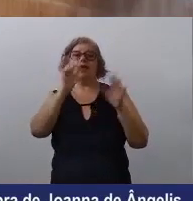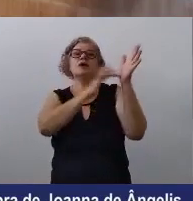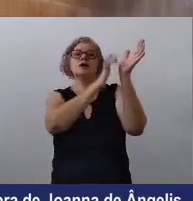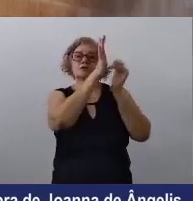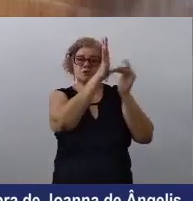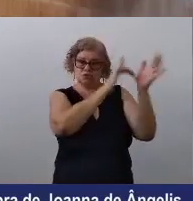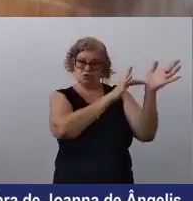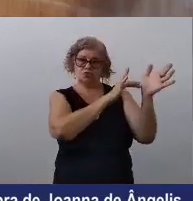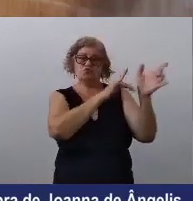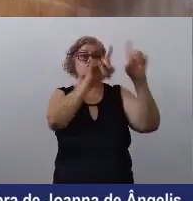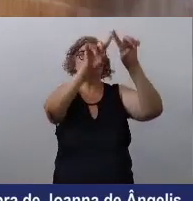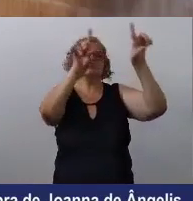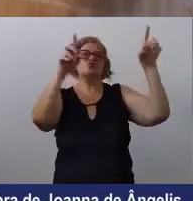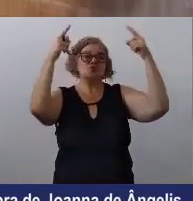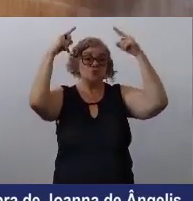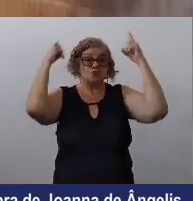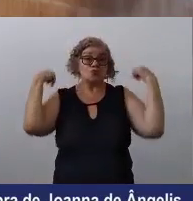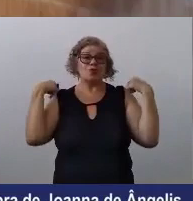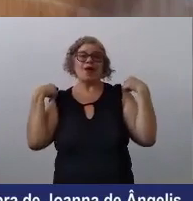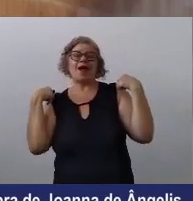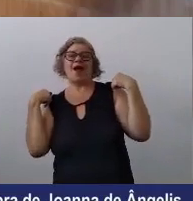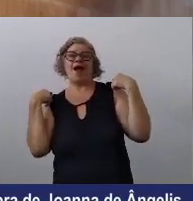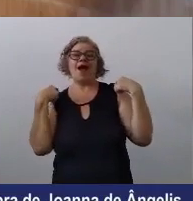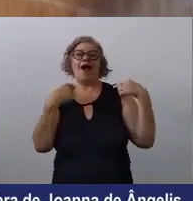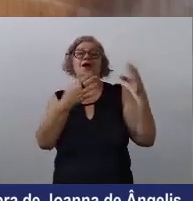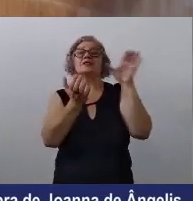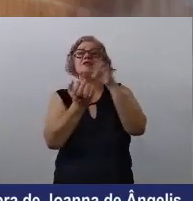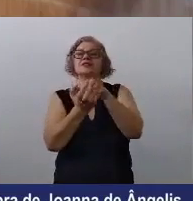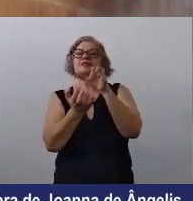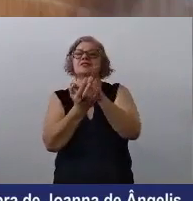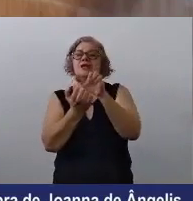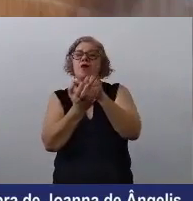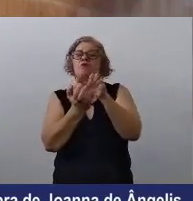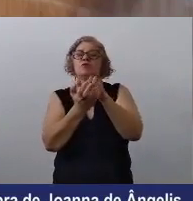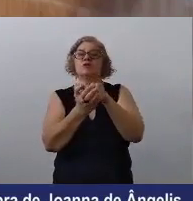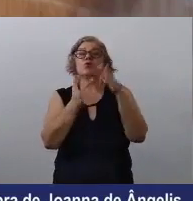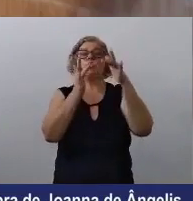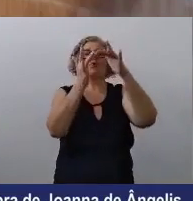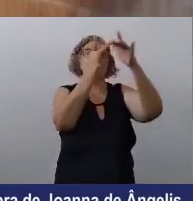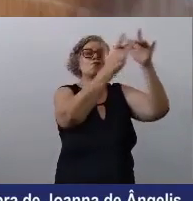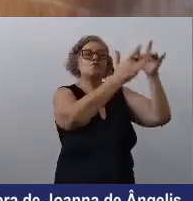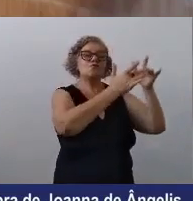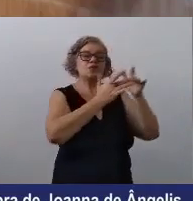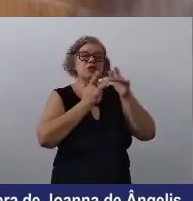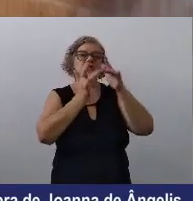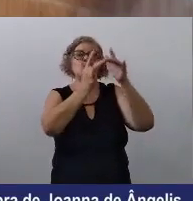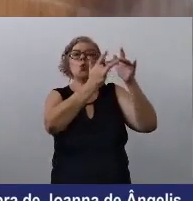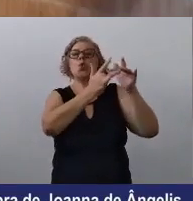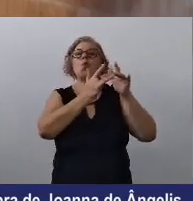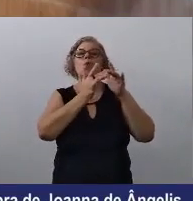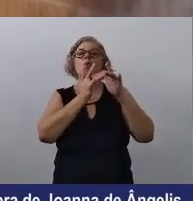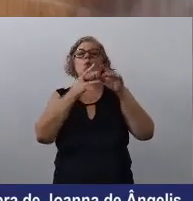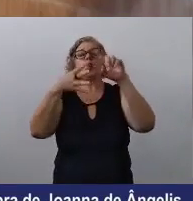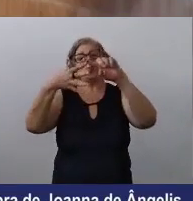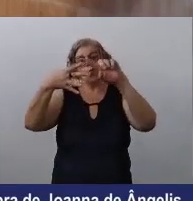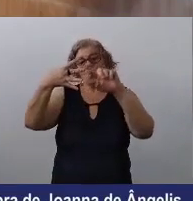Conceição, em Salvador. O vínculo de Juana Inés de la Cruz, que